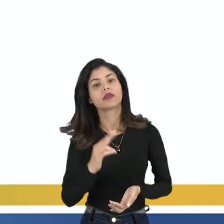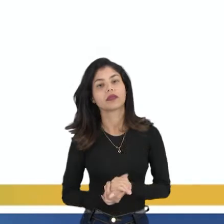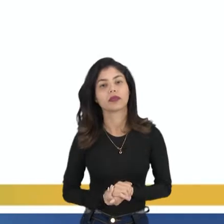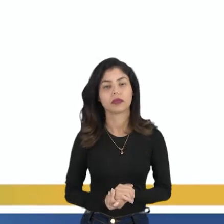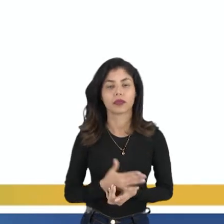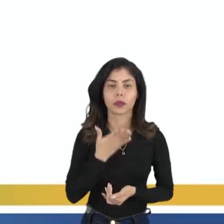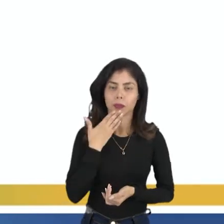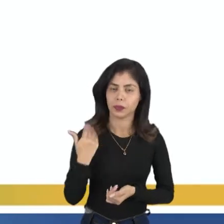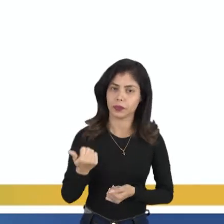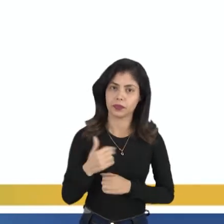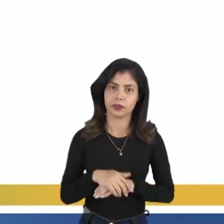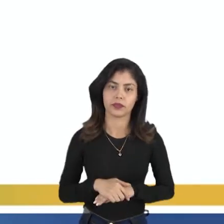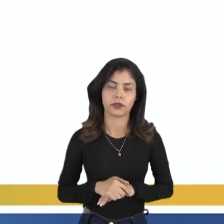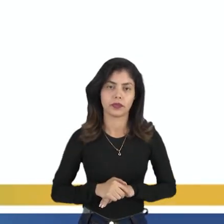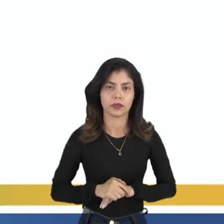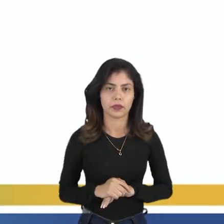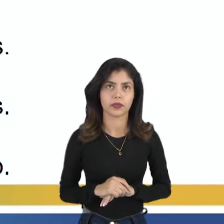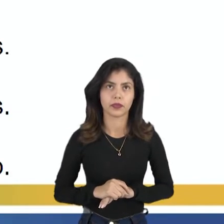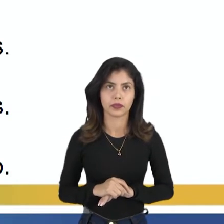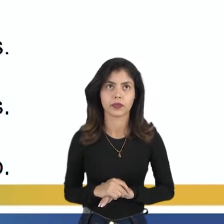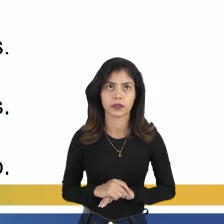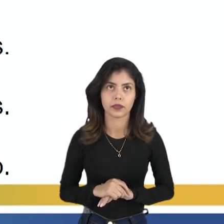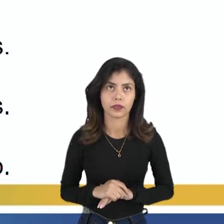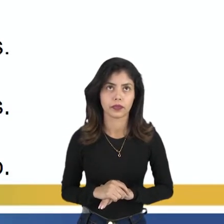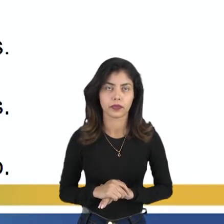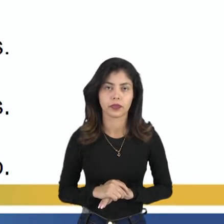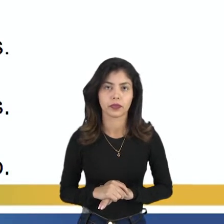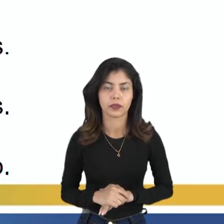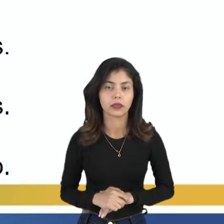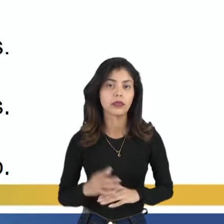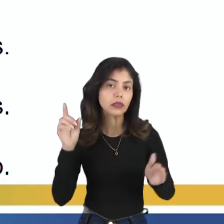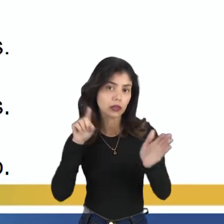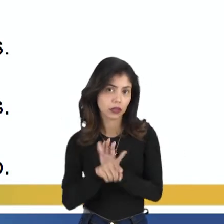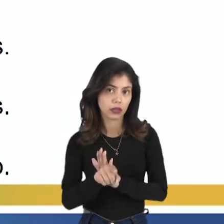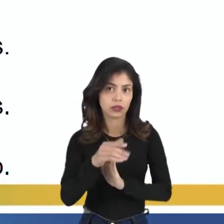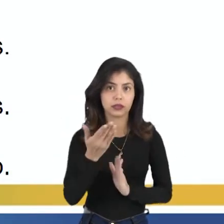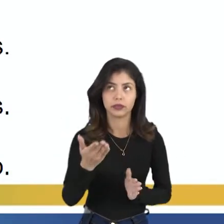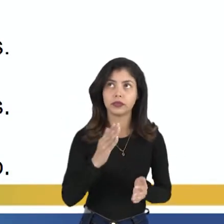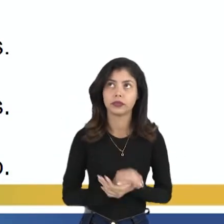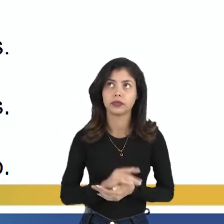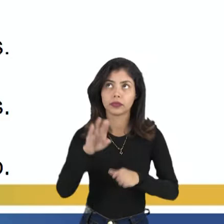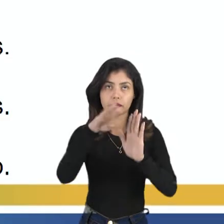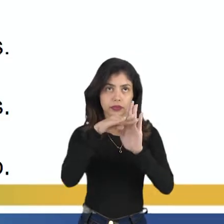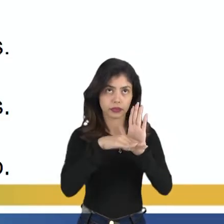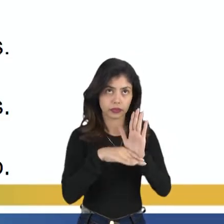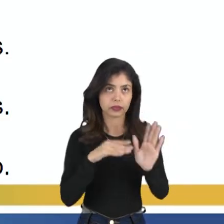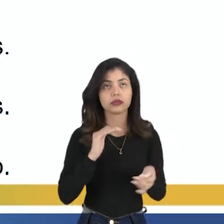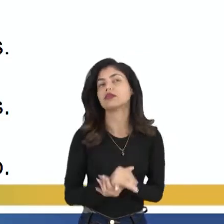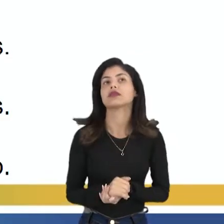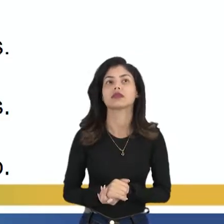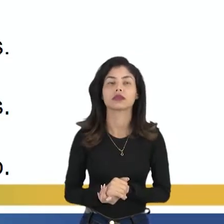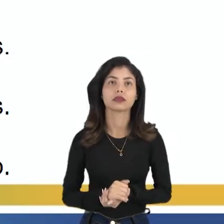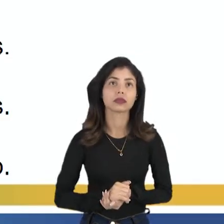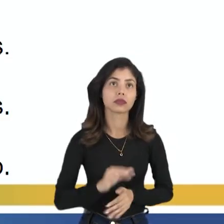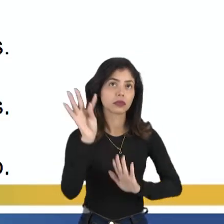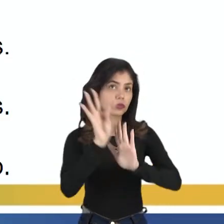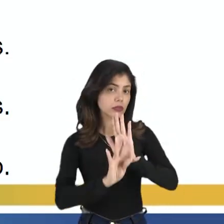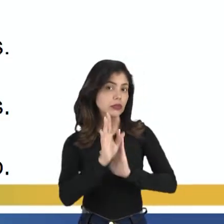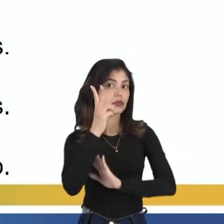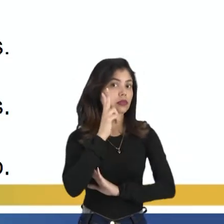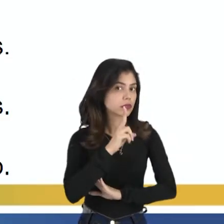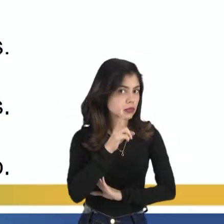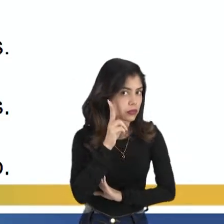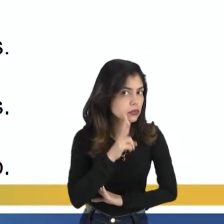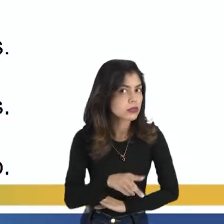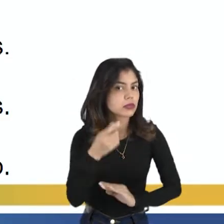mais despojado, como já expliquei anteriormente. Vamos para o enunciado e as alternativas.